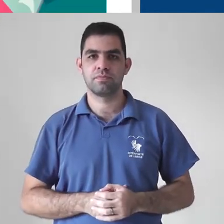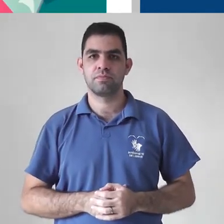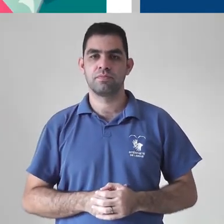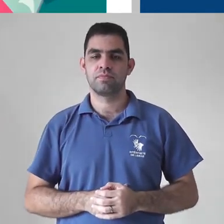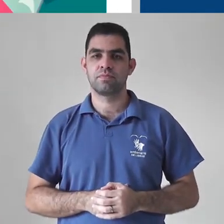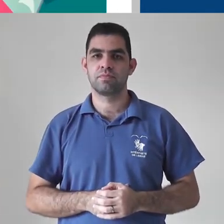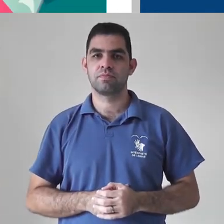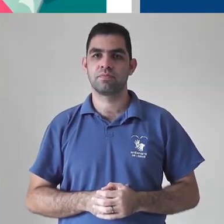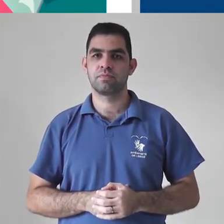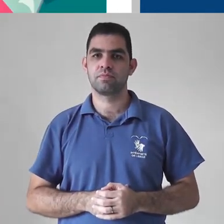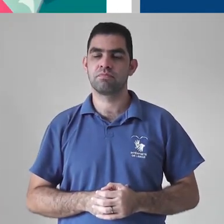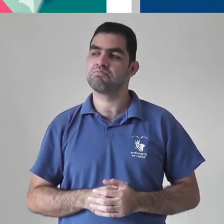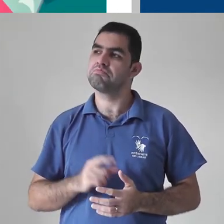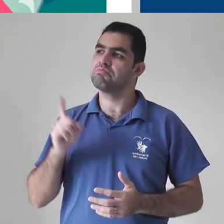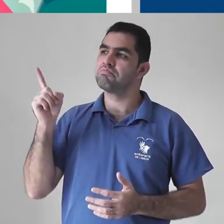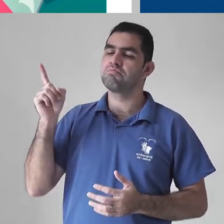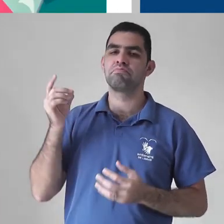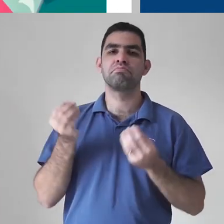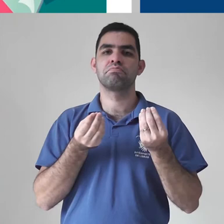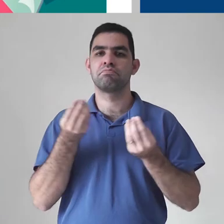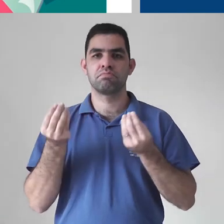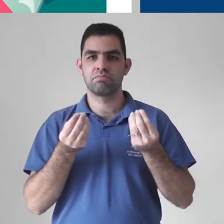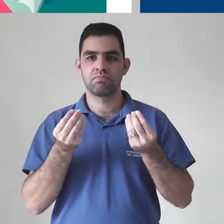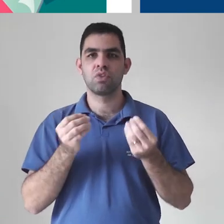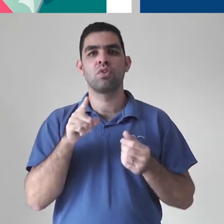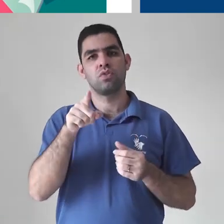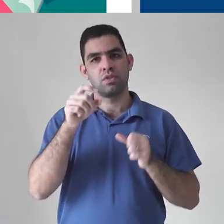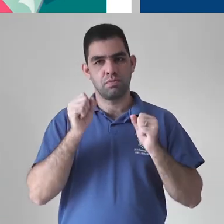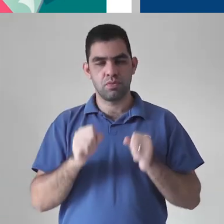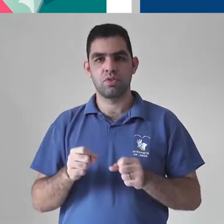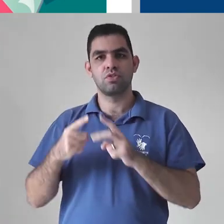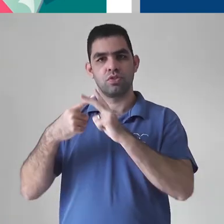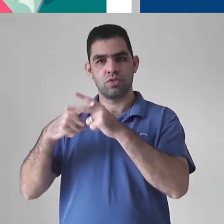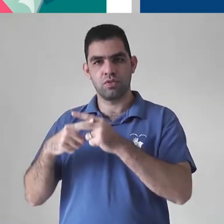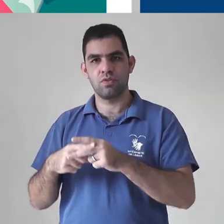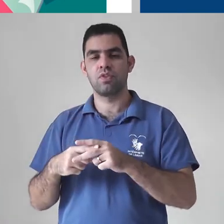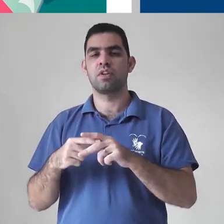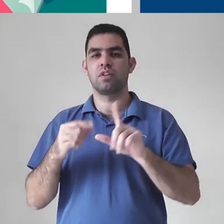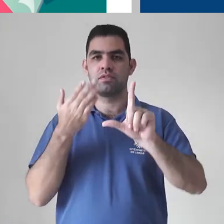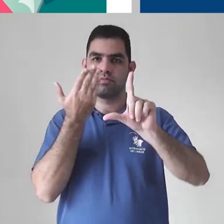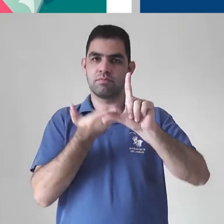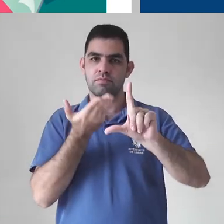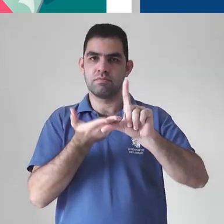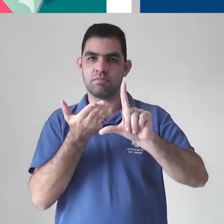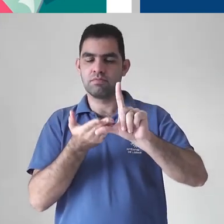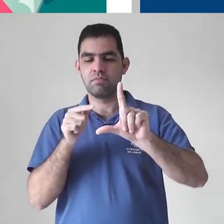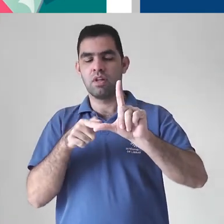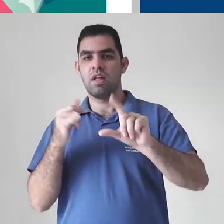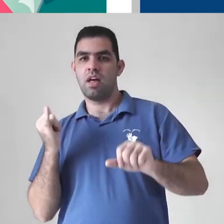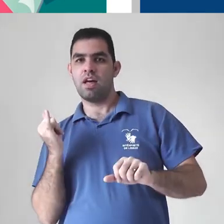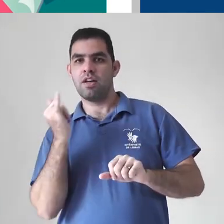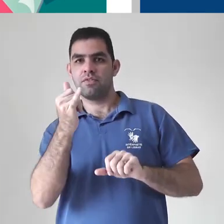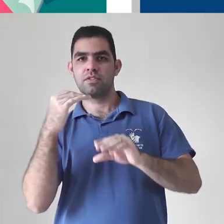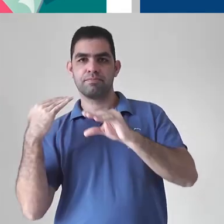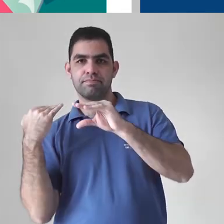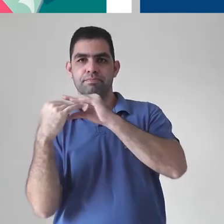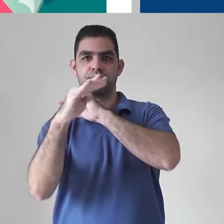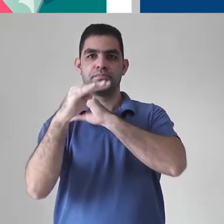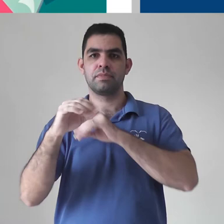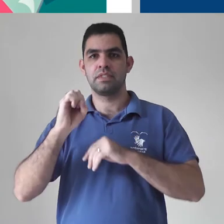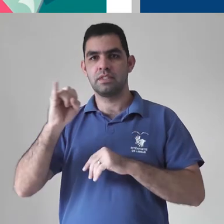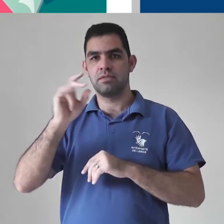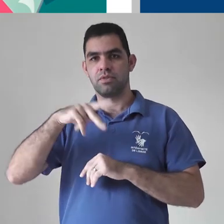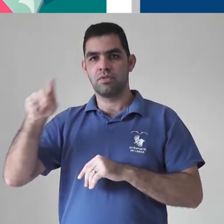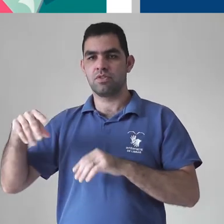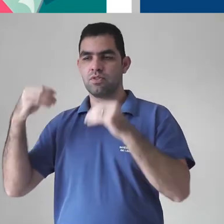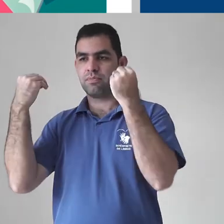agora para esse tipo de situação você pode configurar o Google classe long para te notificar por